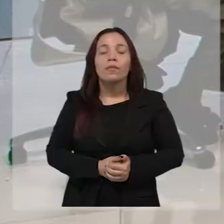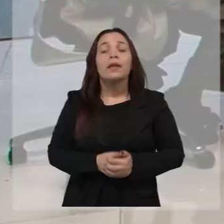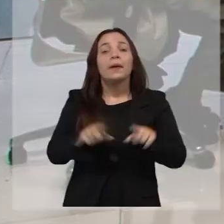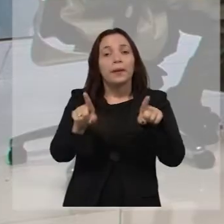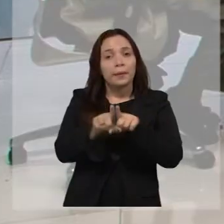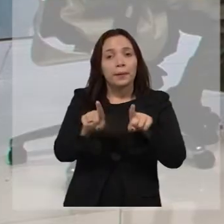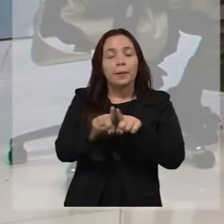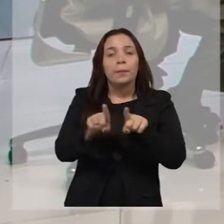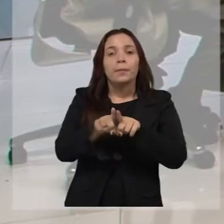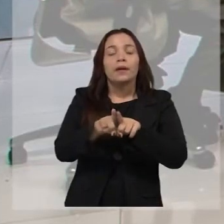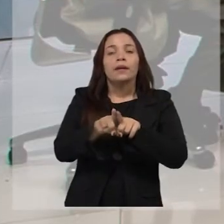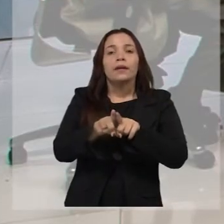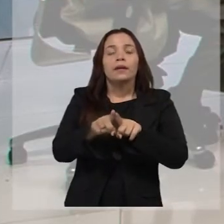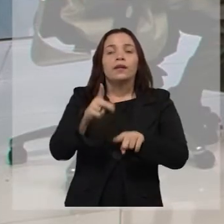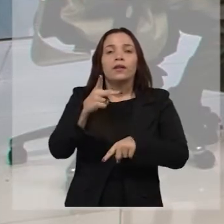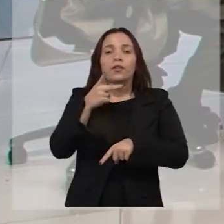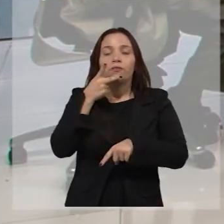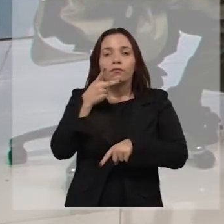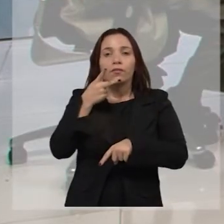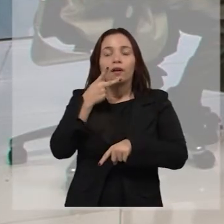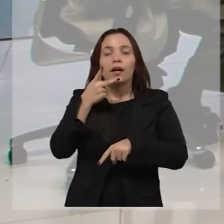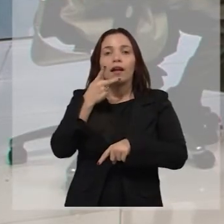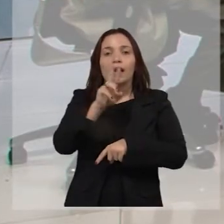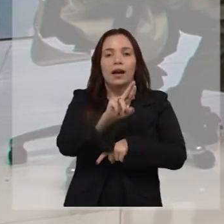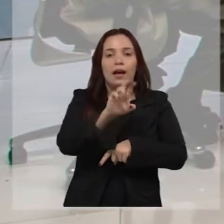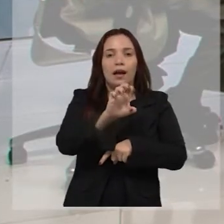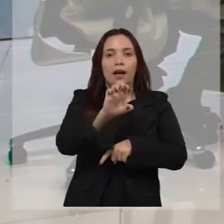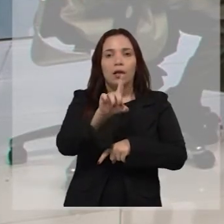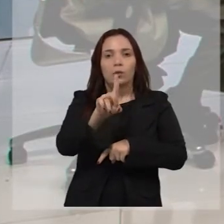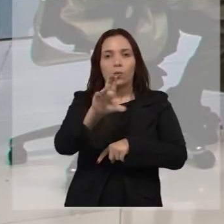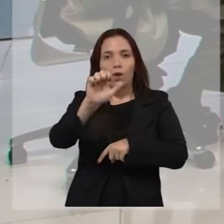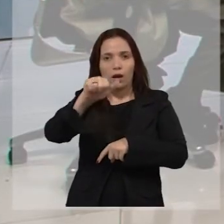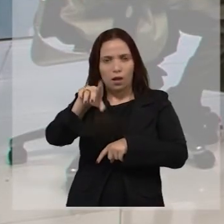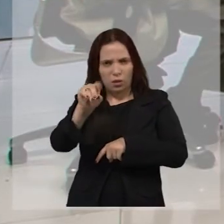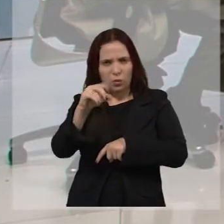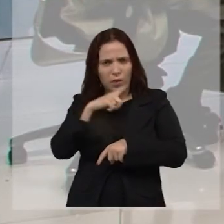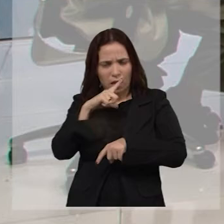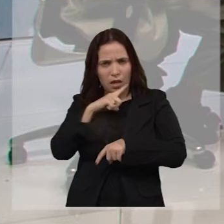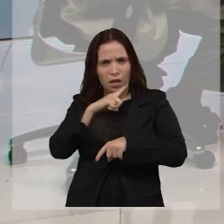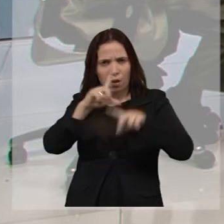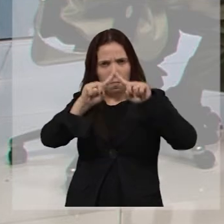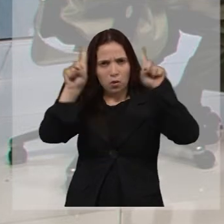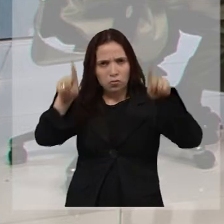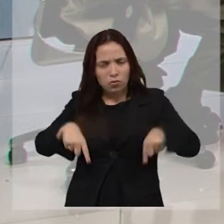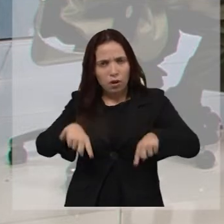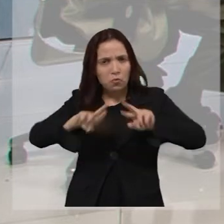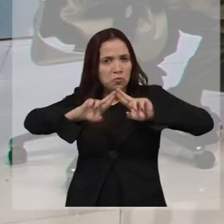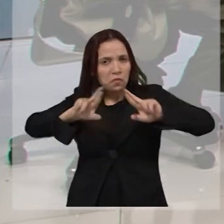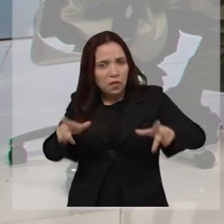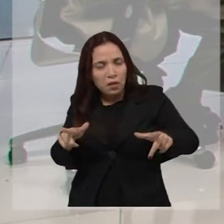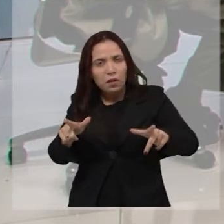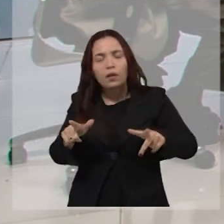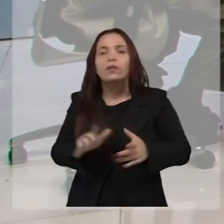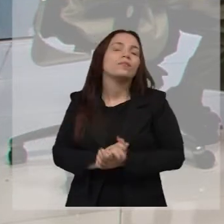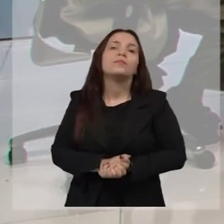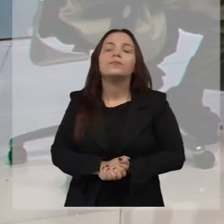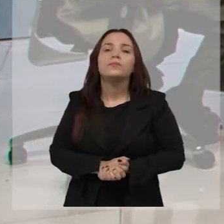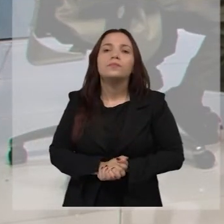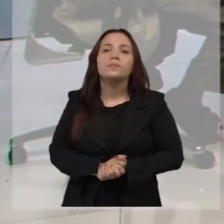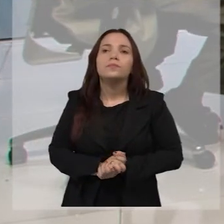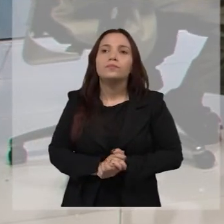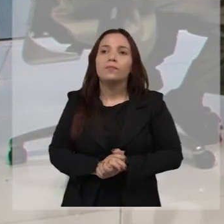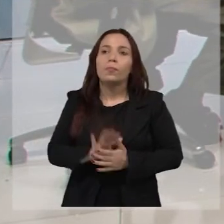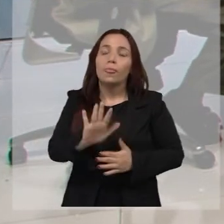internos. Mas tem também a expressão reeducandos, é específica para determinado tipo de interno? Não. De um modo geral, reeducandos, né? Eu